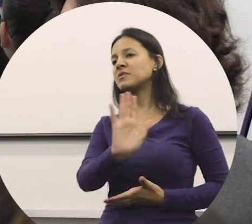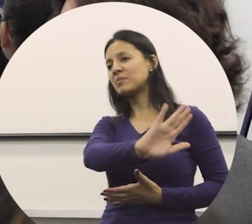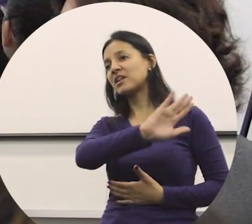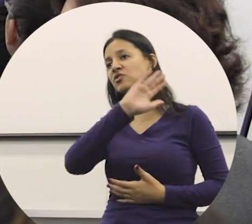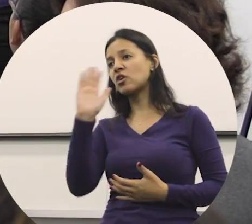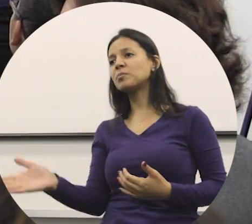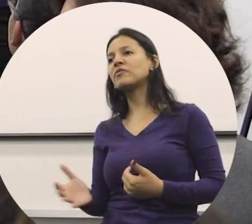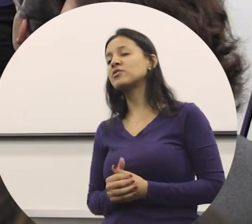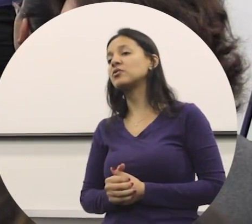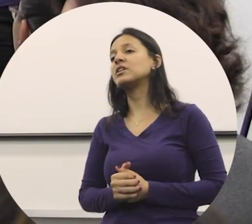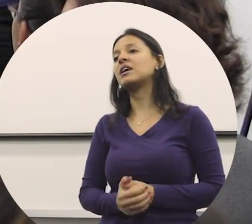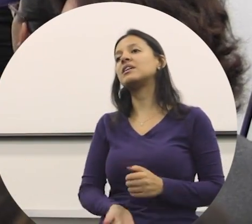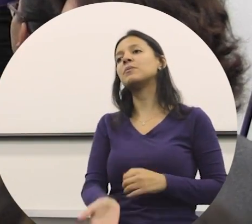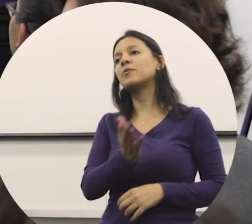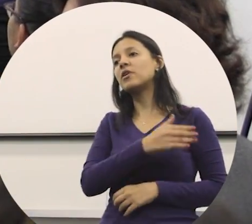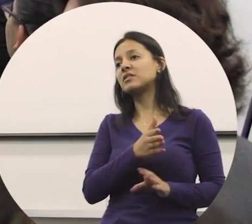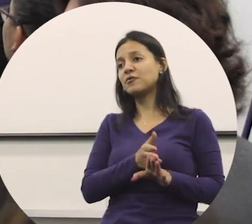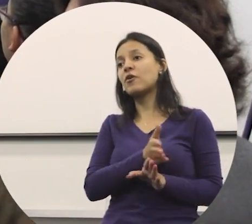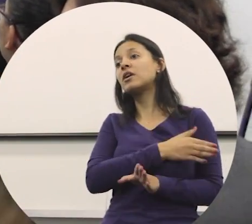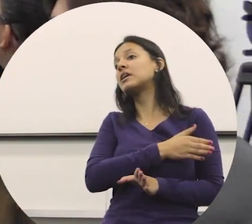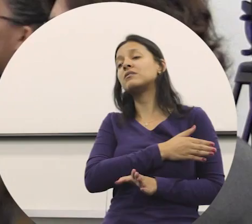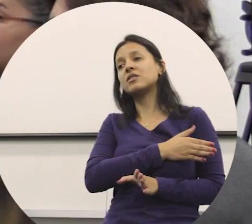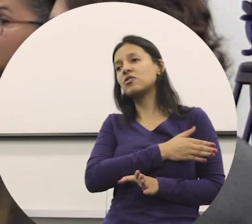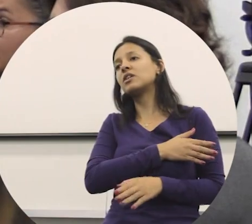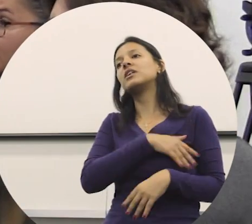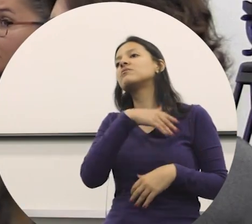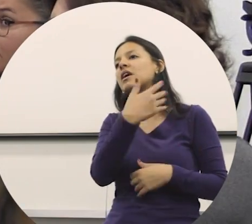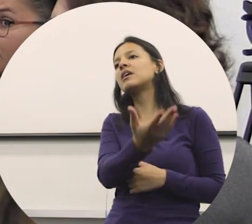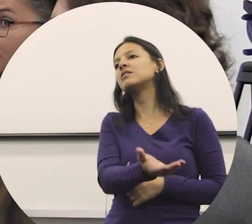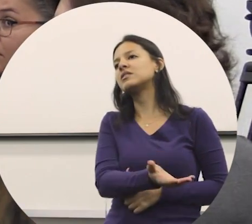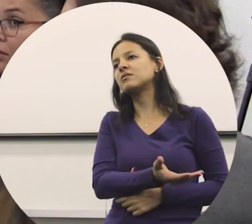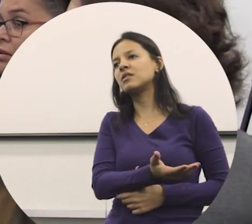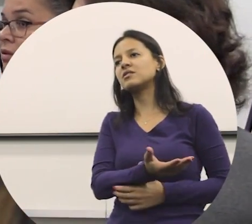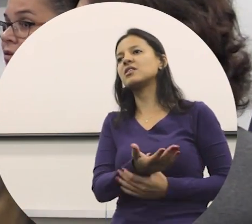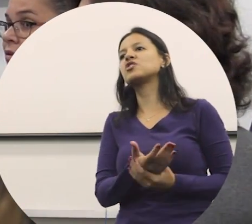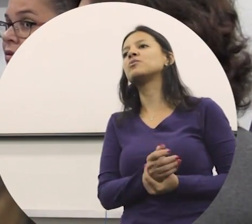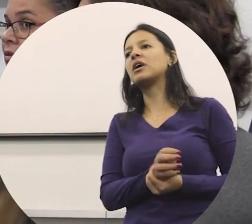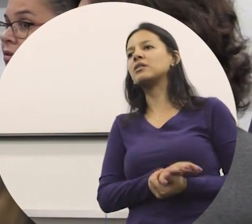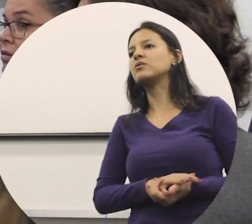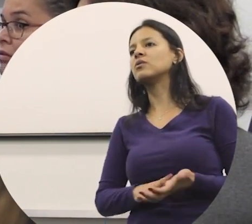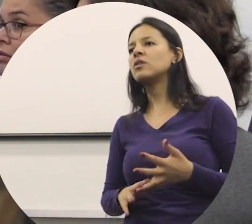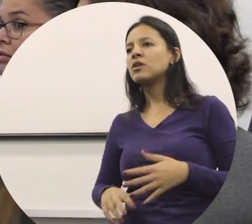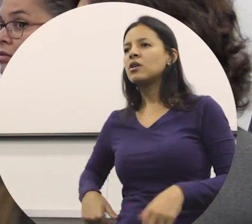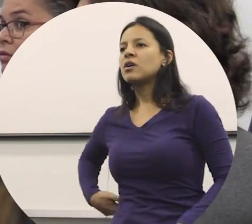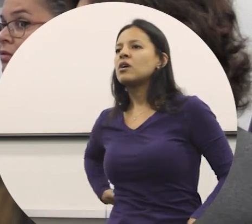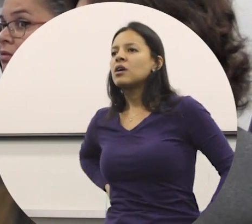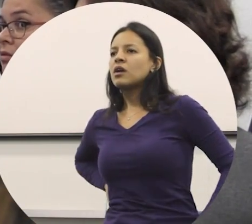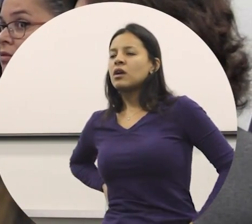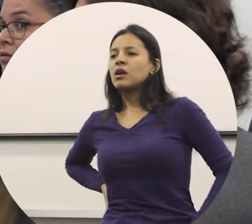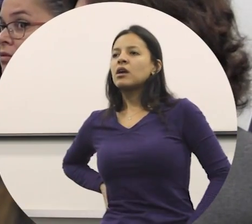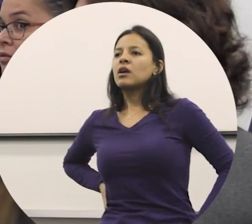é uma responsabilidade só do professor e que depois, fora da escola, ele não tem que ser estimulado.